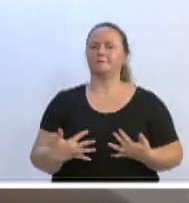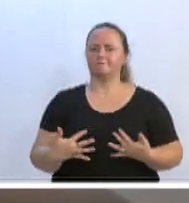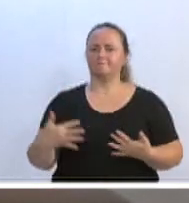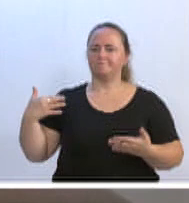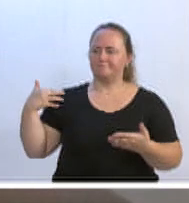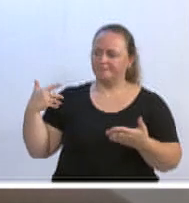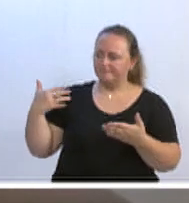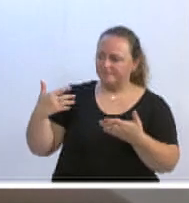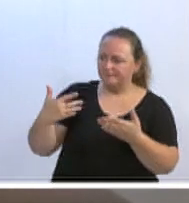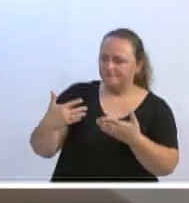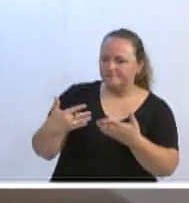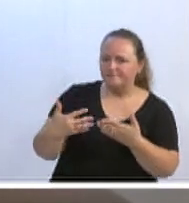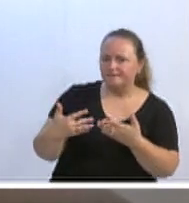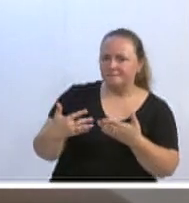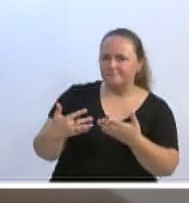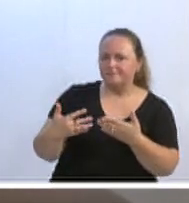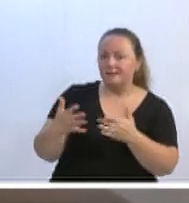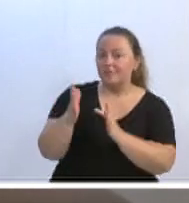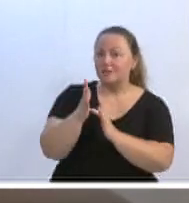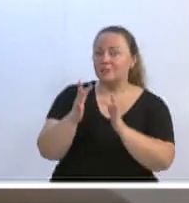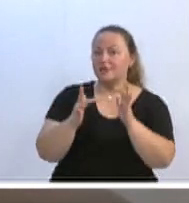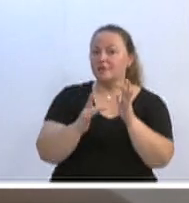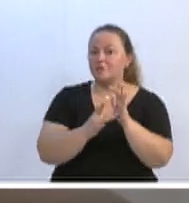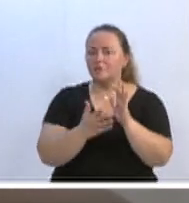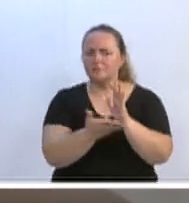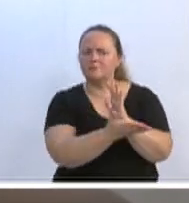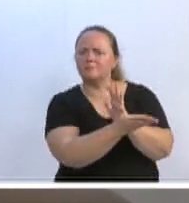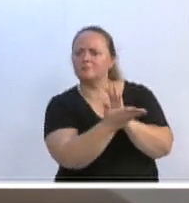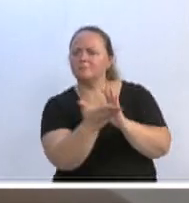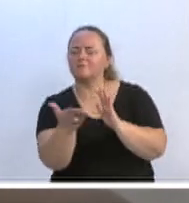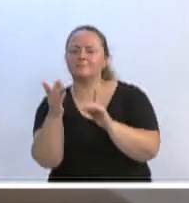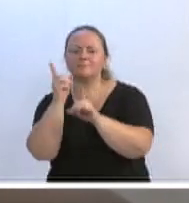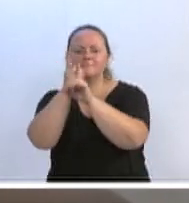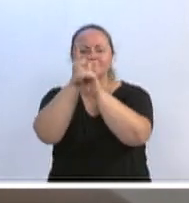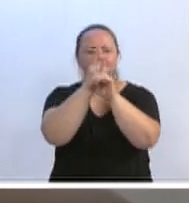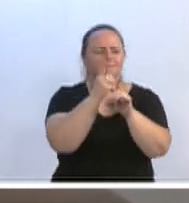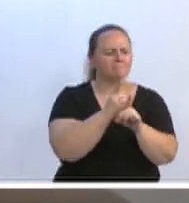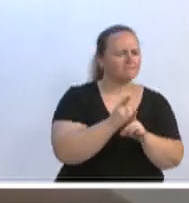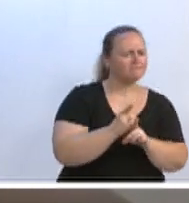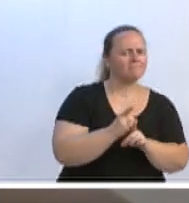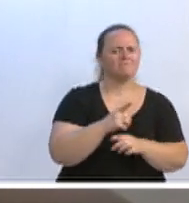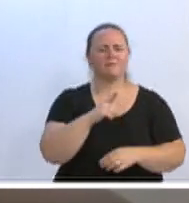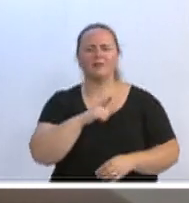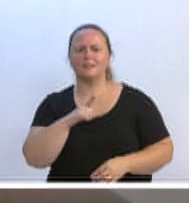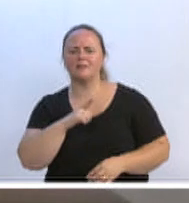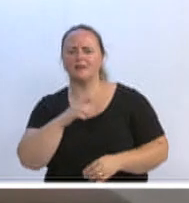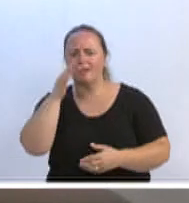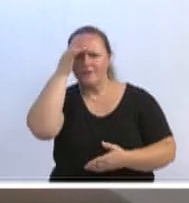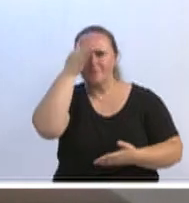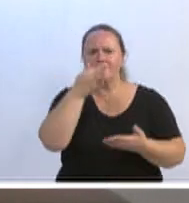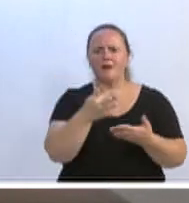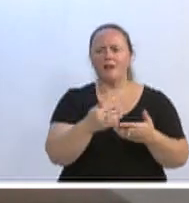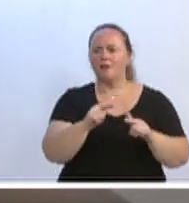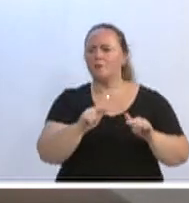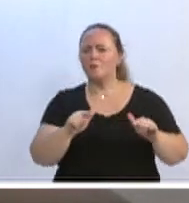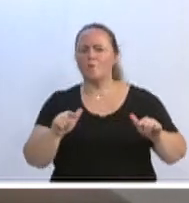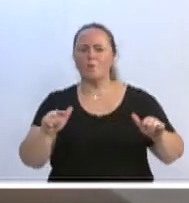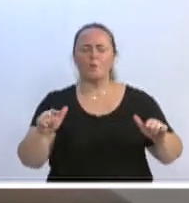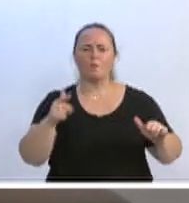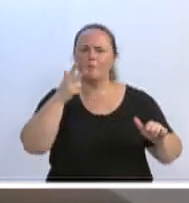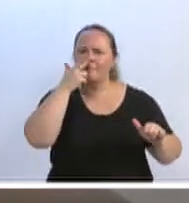o Filho do Homem, porventura achará fé na terra? Estamos vivendo uma crise de